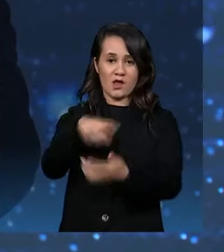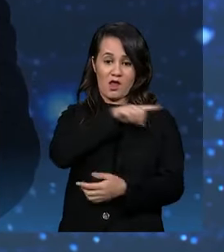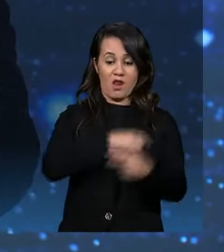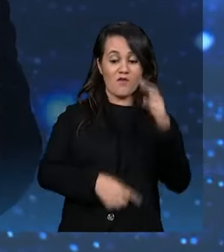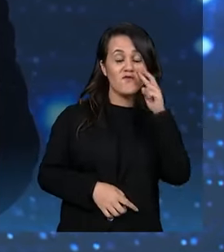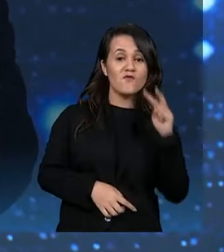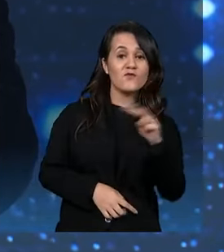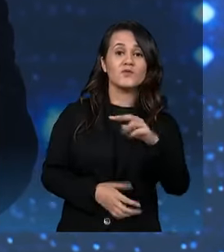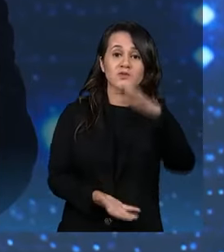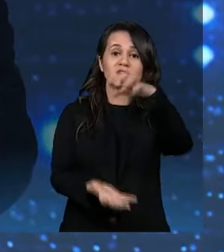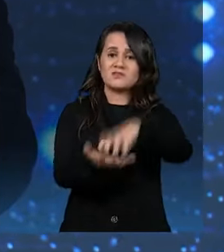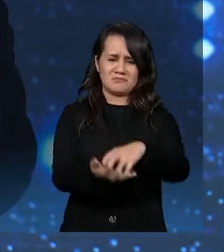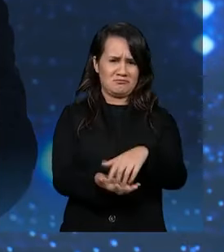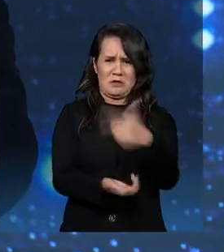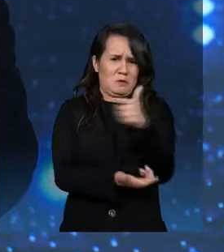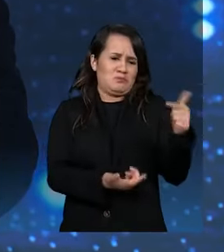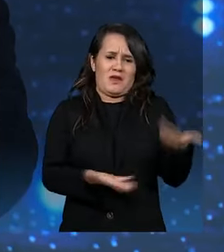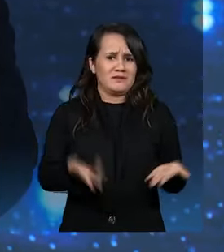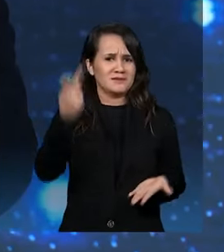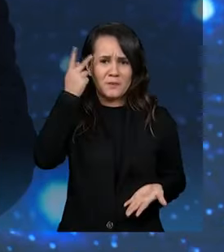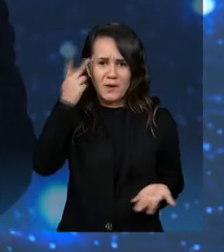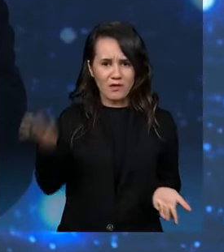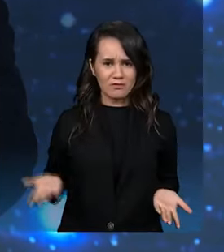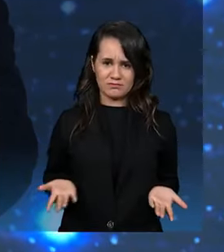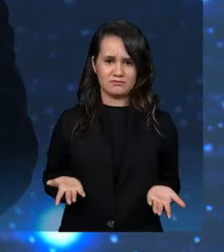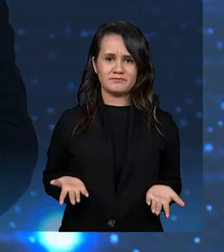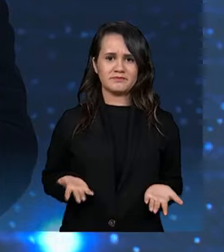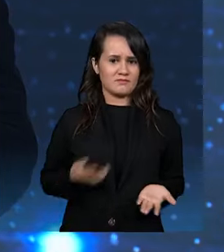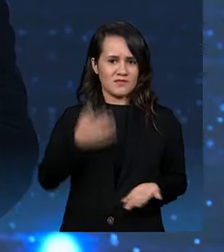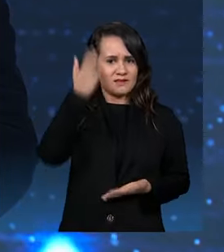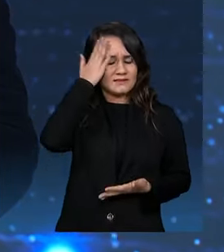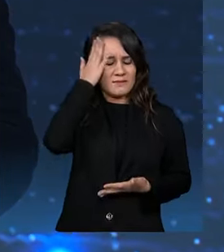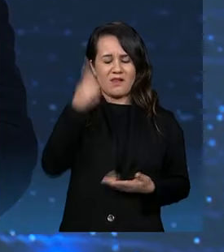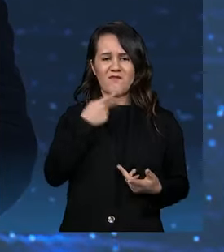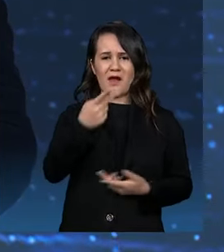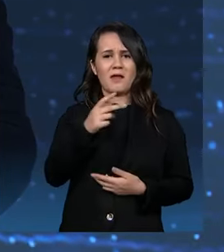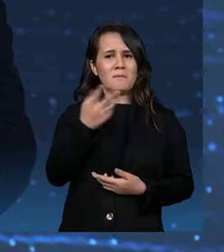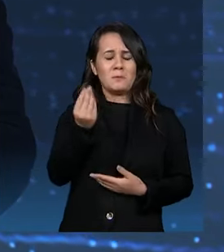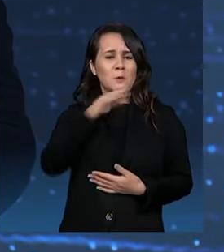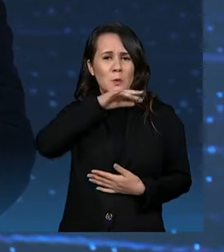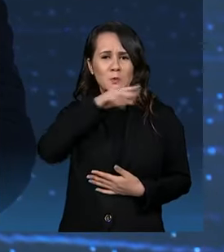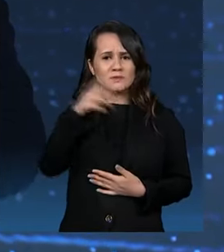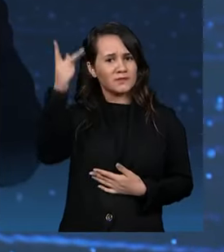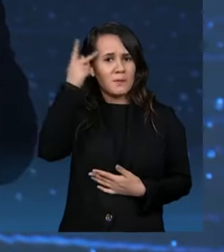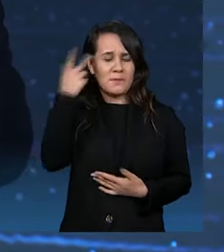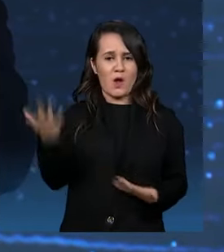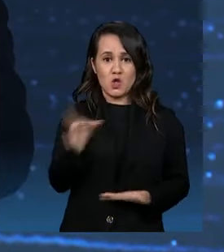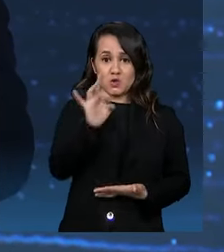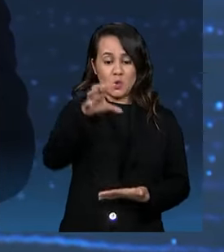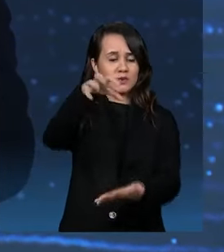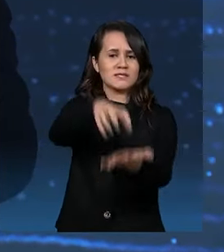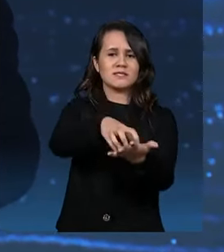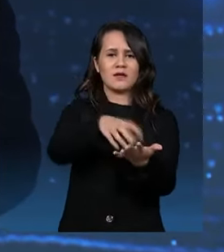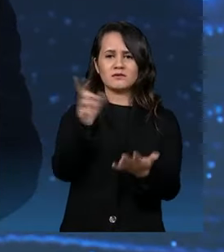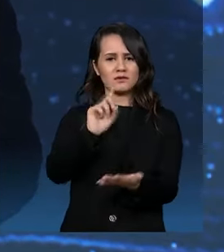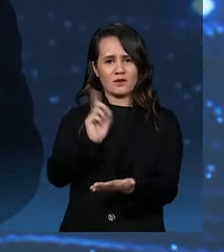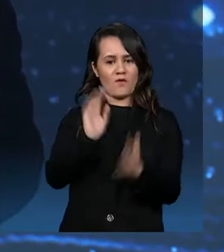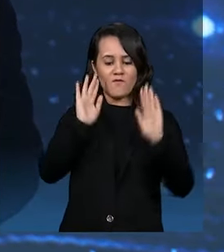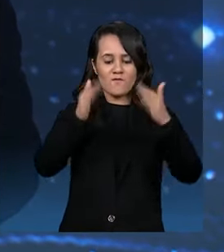ele viu é um centro que não existe em São Paulo. É um centro que ele arrasou na capital de São Paulo, não só o centro